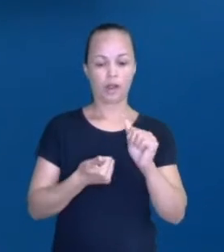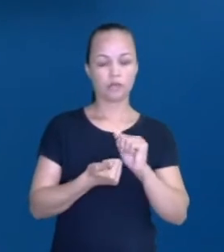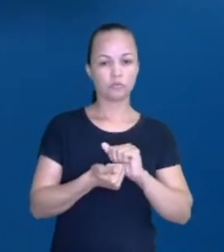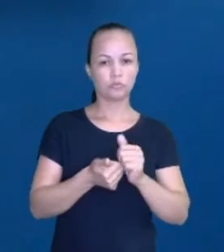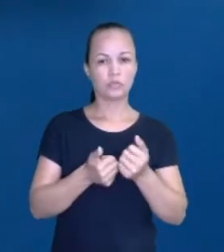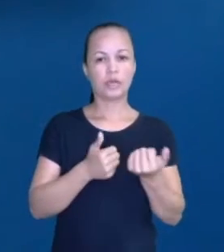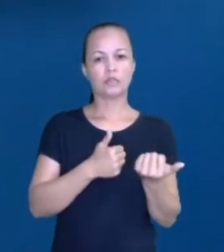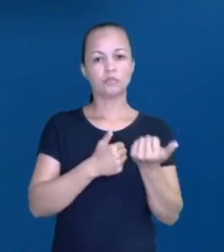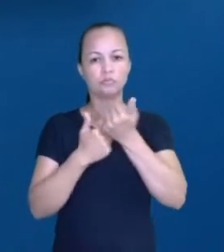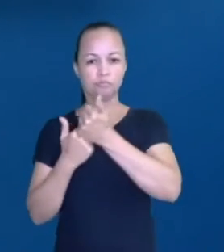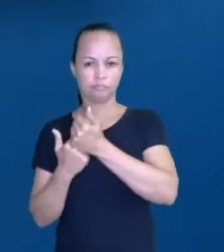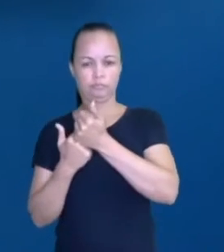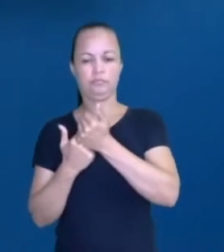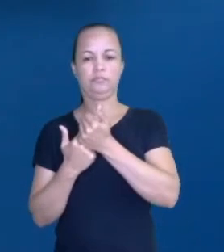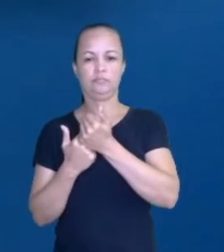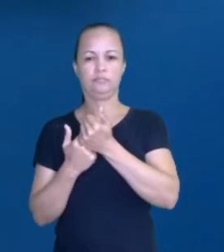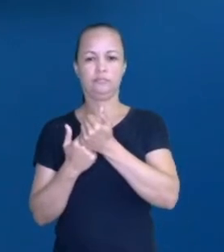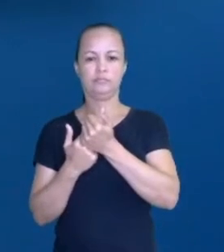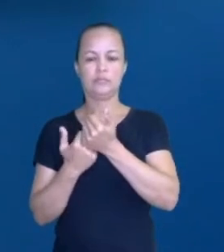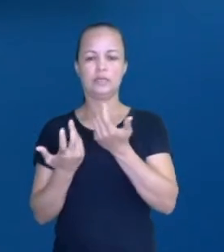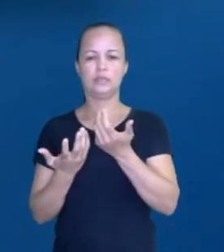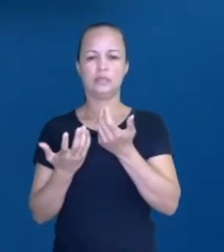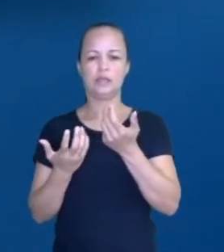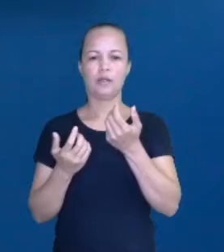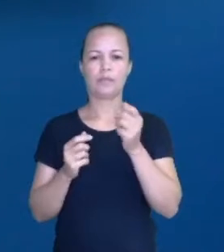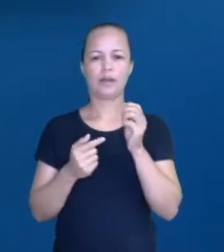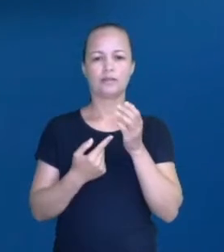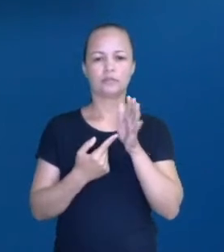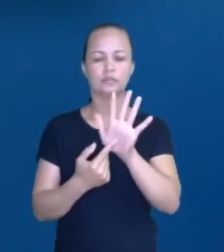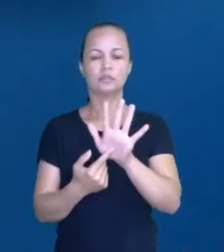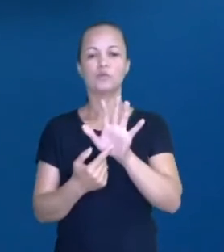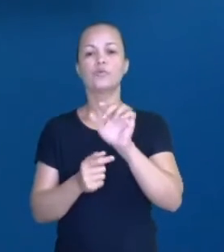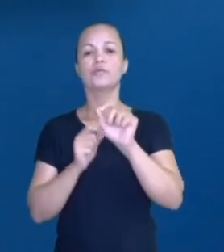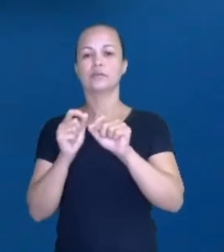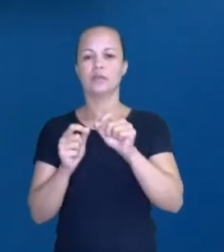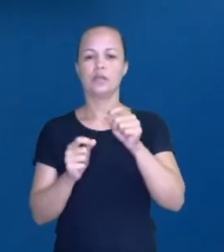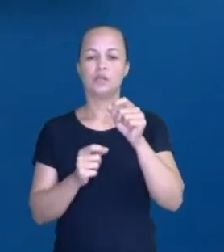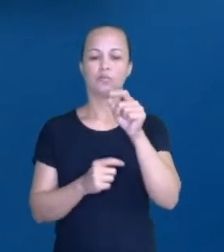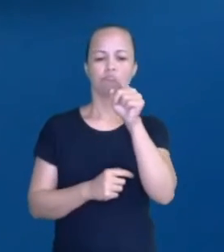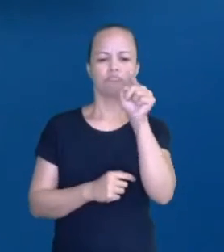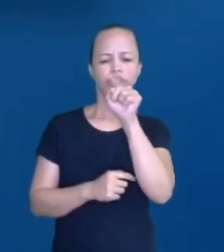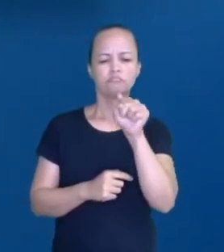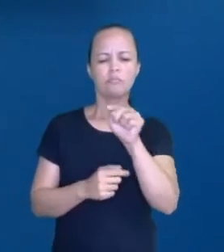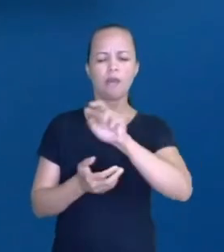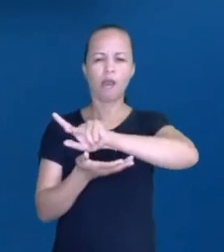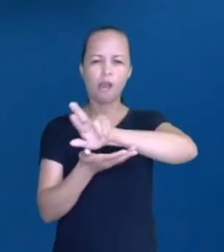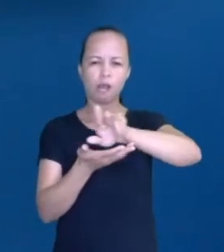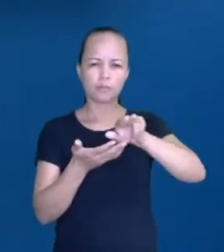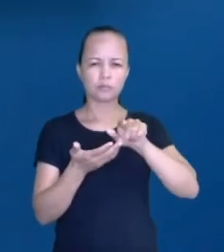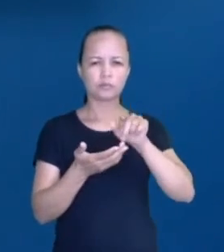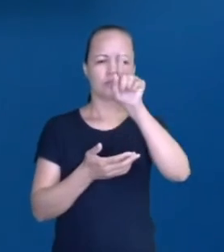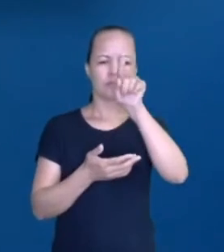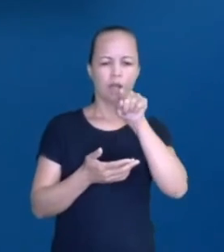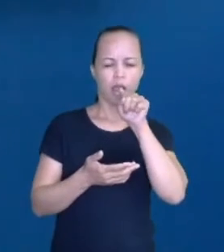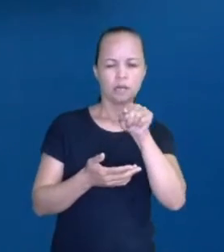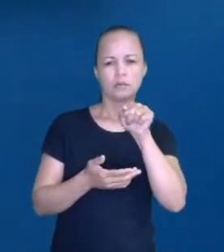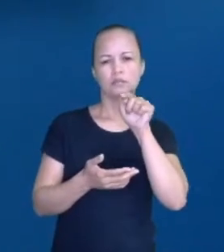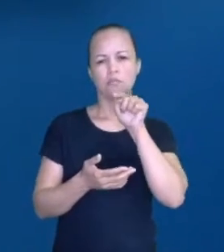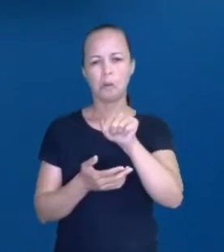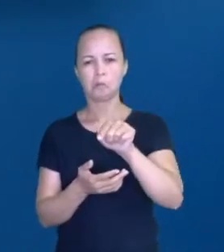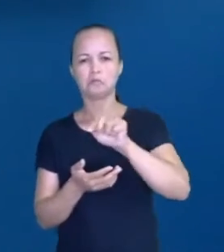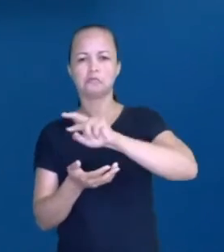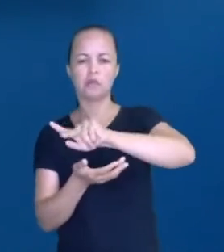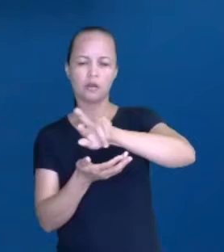substituir, aparecem aí os sinais de pontuação, que vai se aproximar da